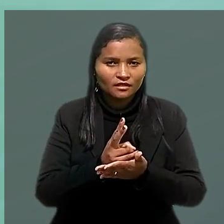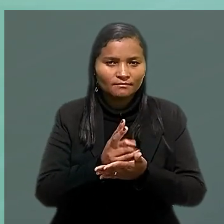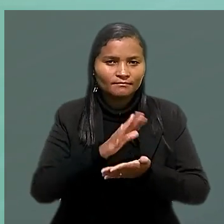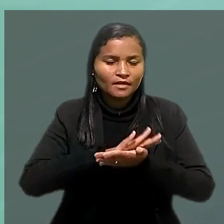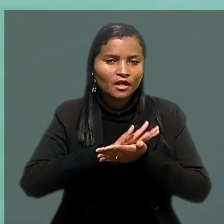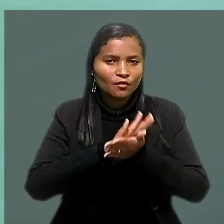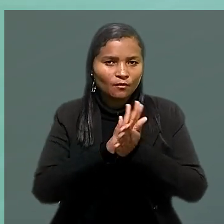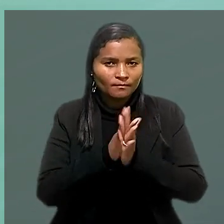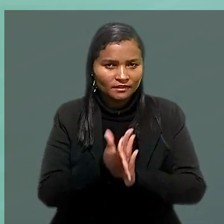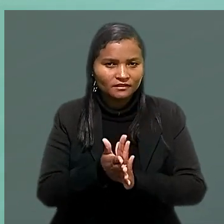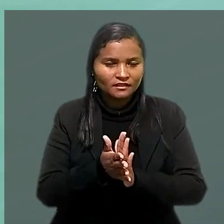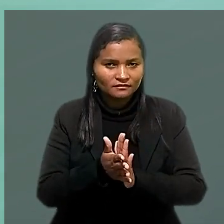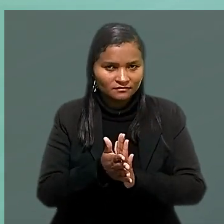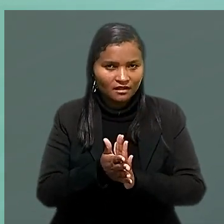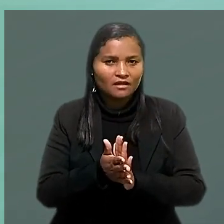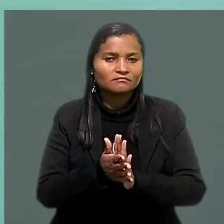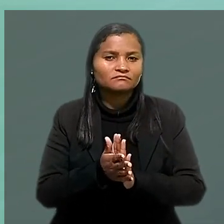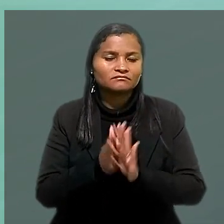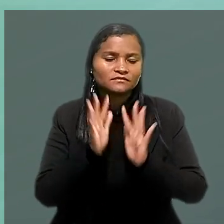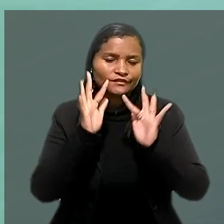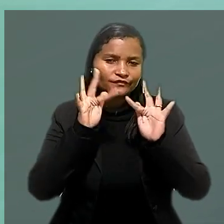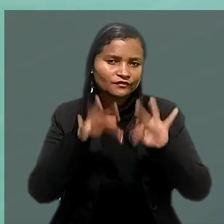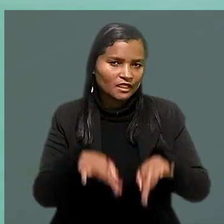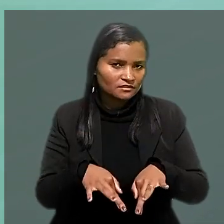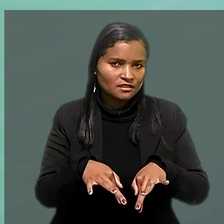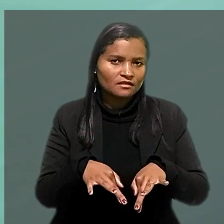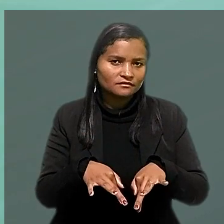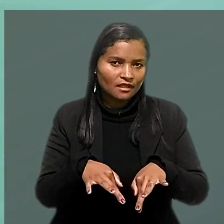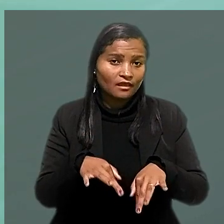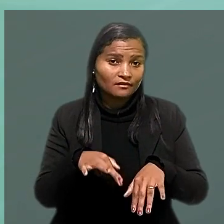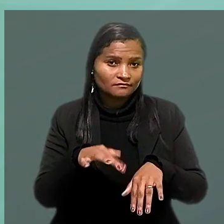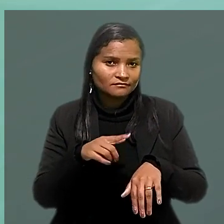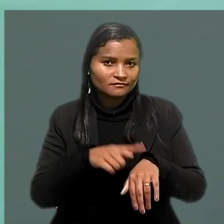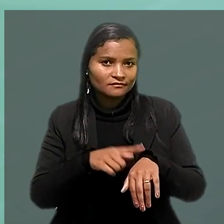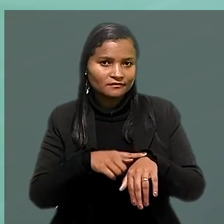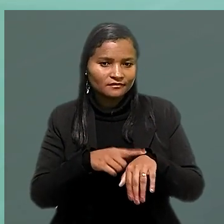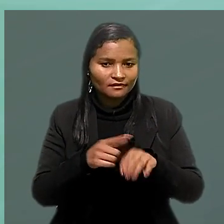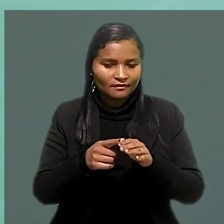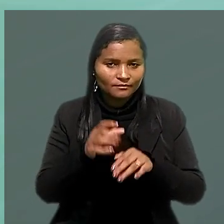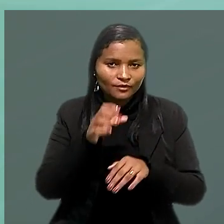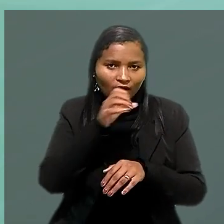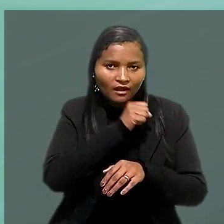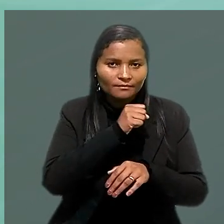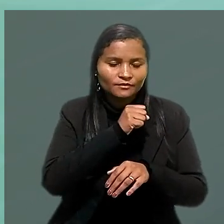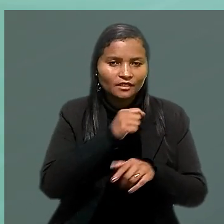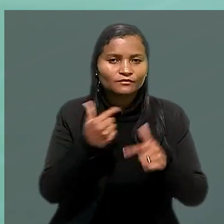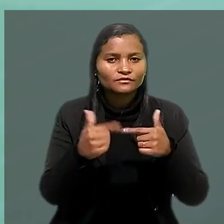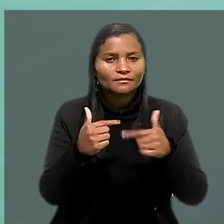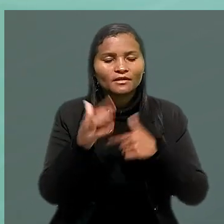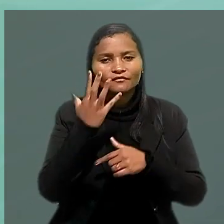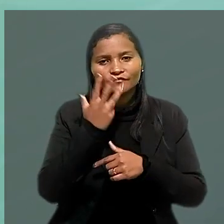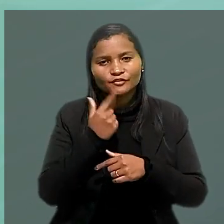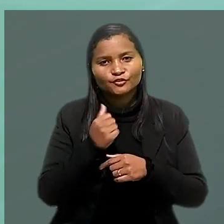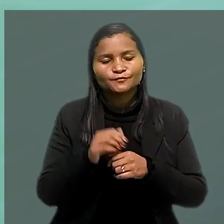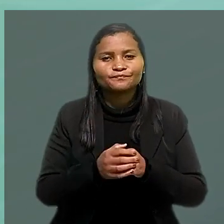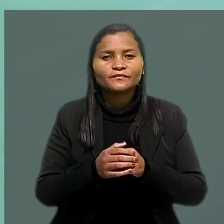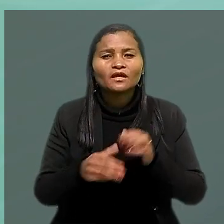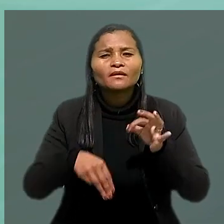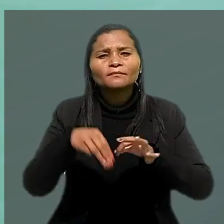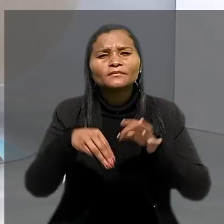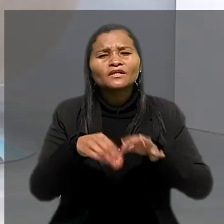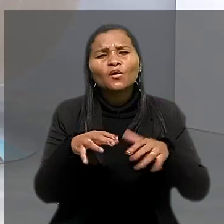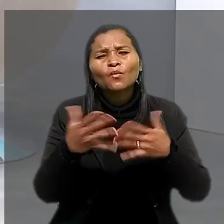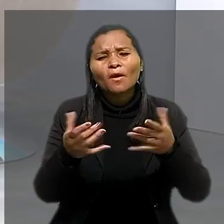efetivamente para combater e erradicar, quem sabe, em tempo prioritário, em tempo breve, o trabalho